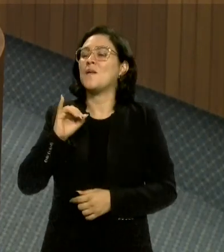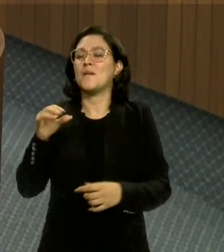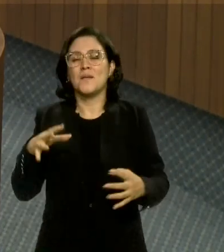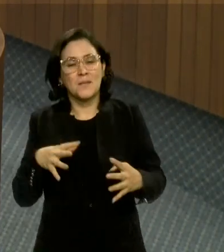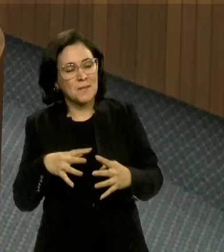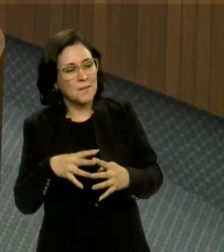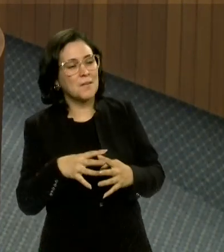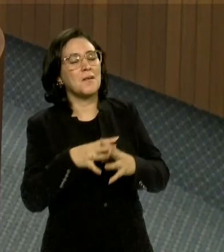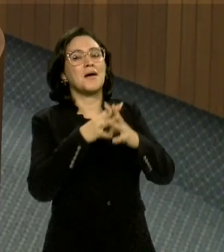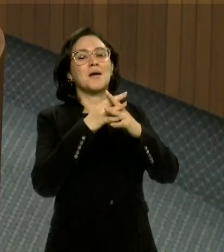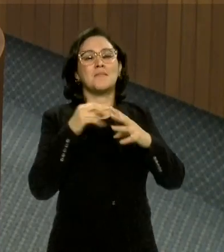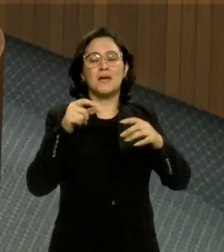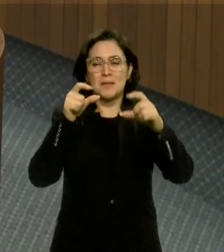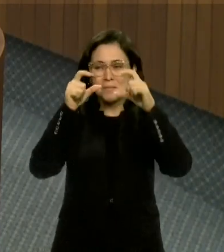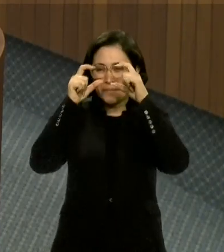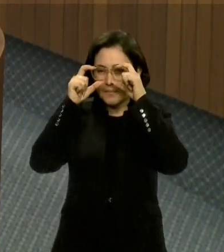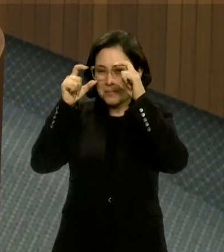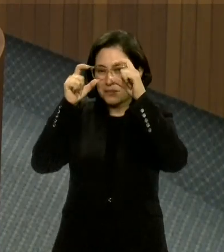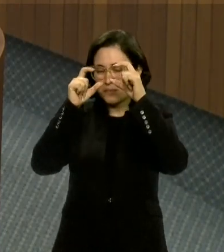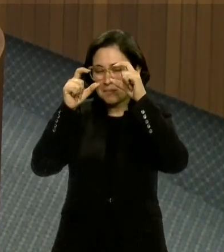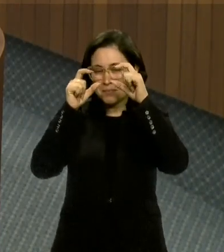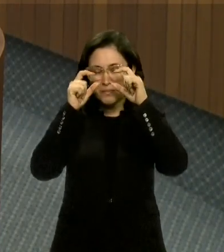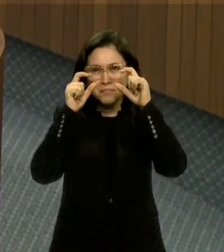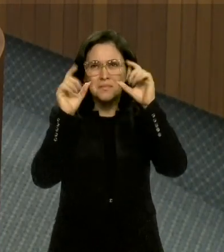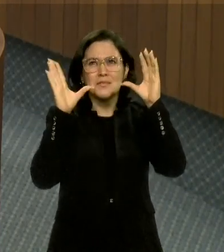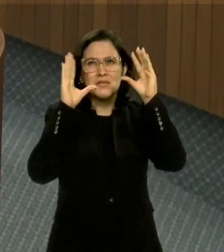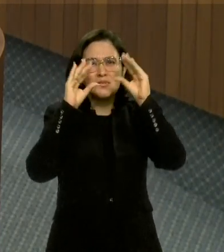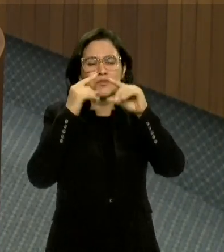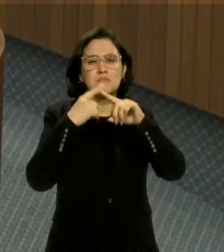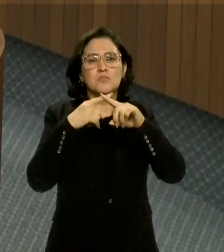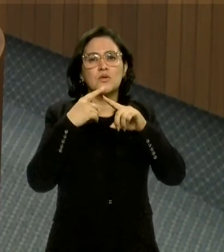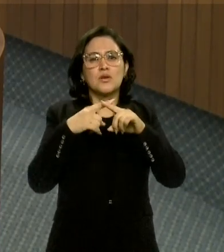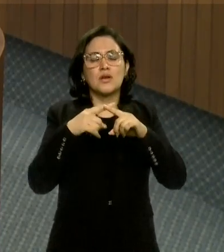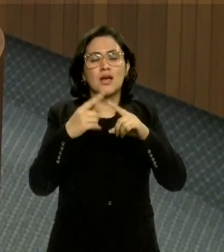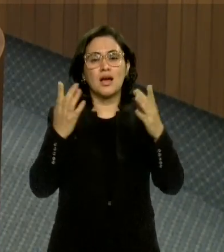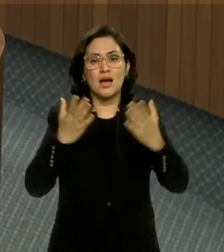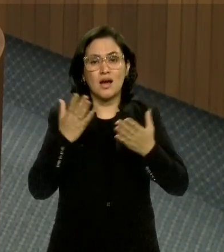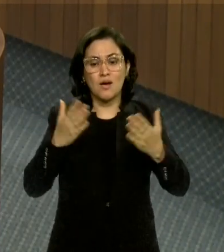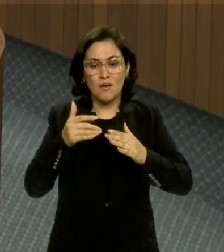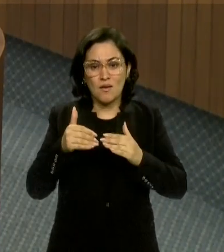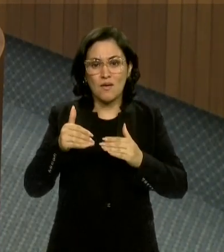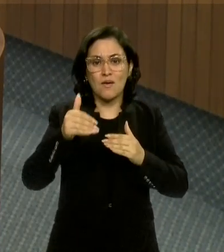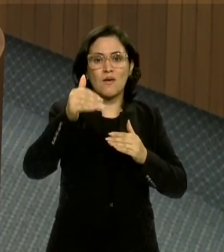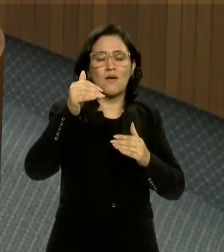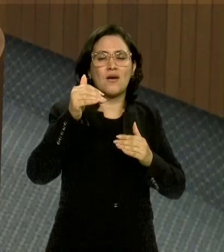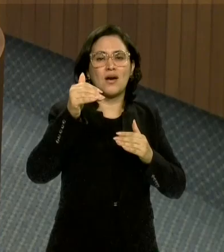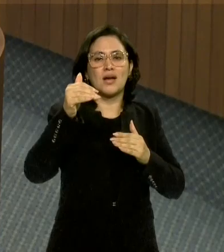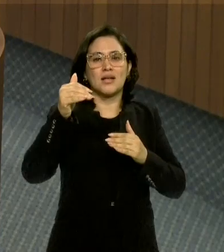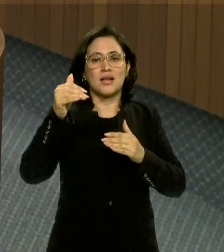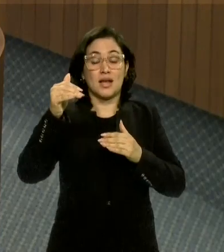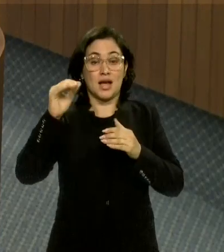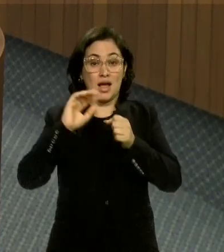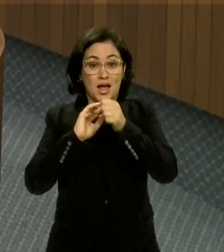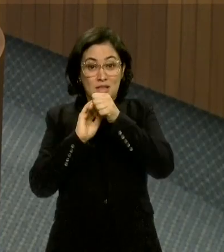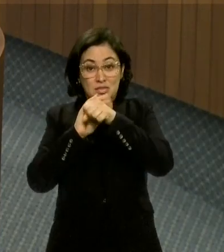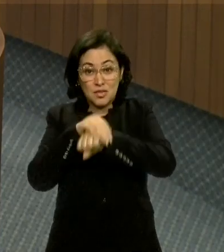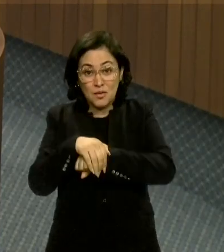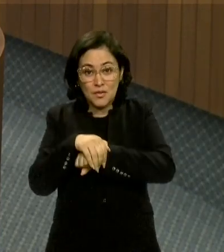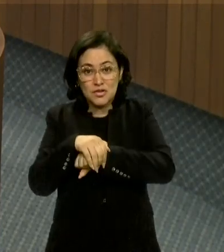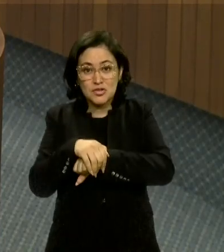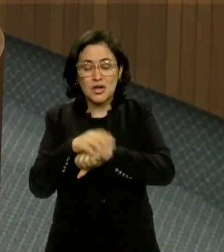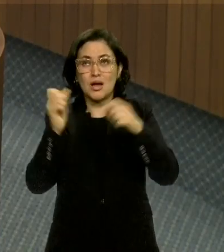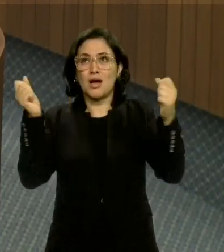atenção, vai chegar a iluminação de LED em todas as ruas. Então vão logo anotando aí. Coab, conjunto Coab